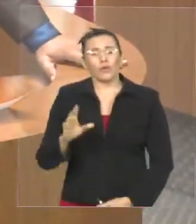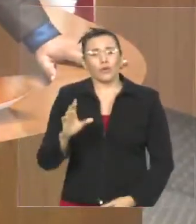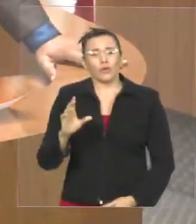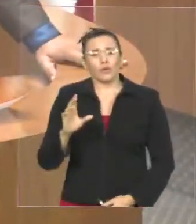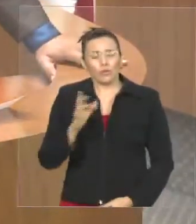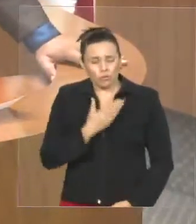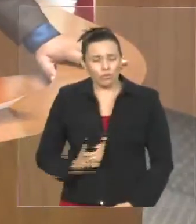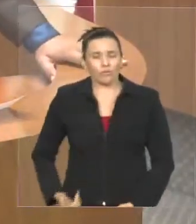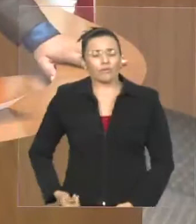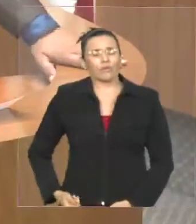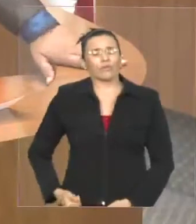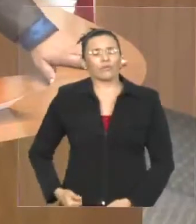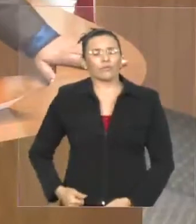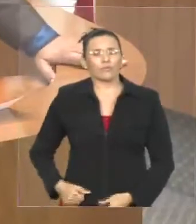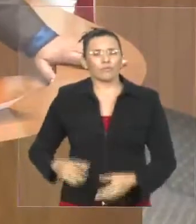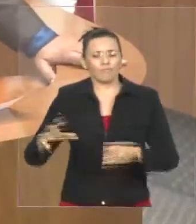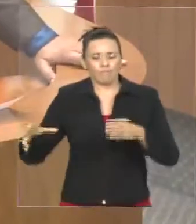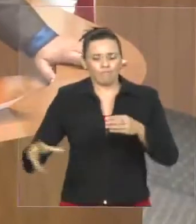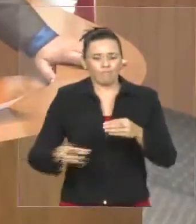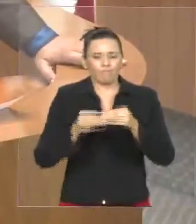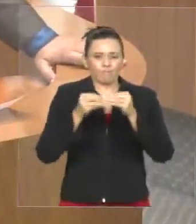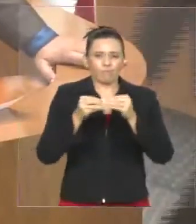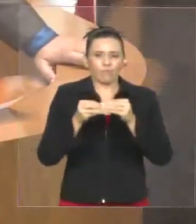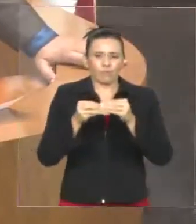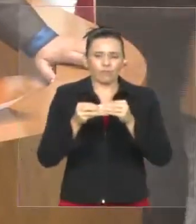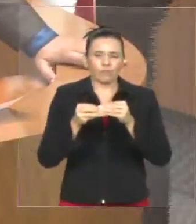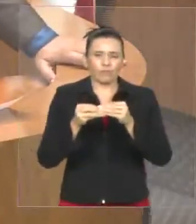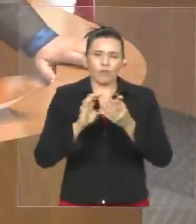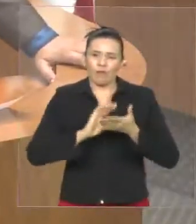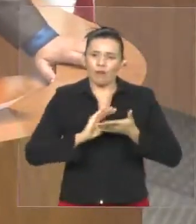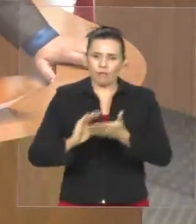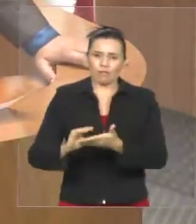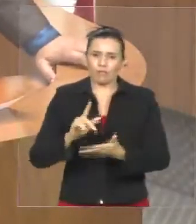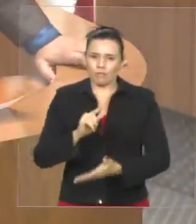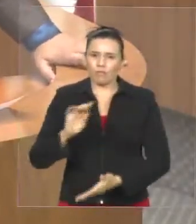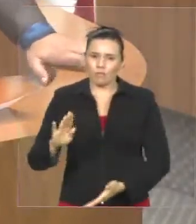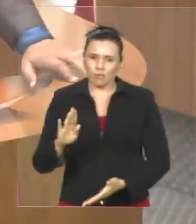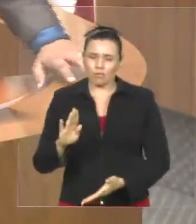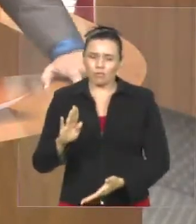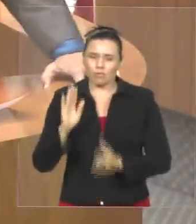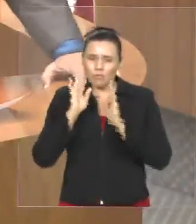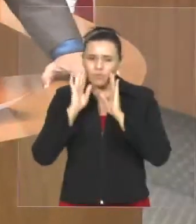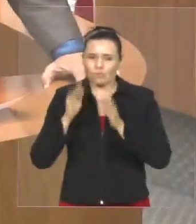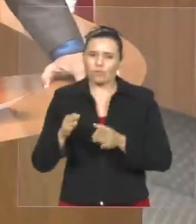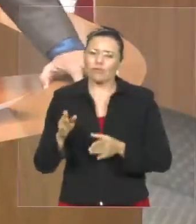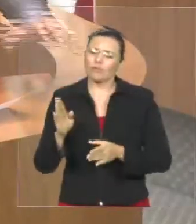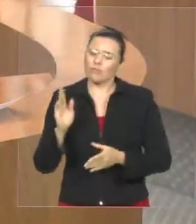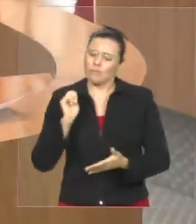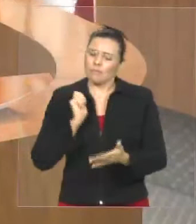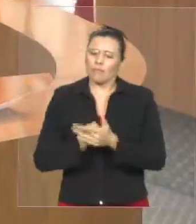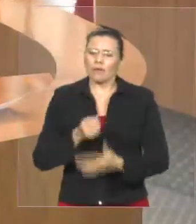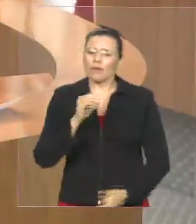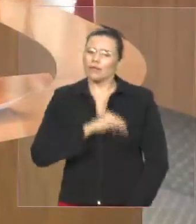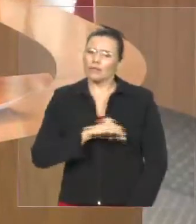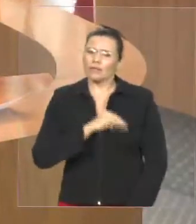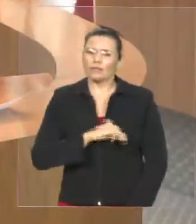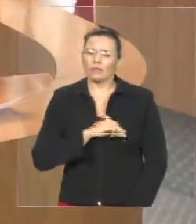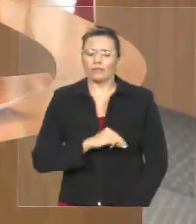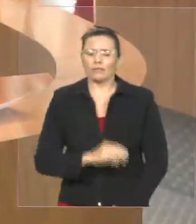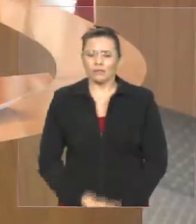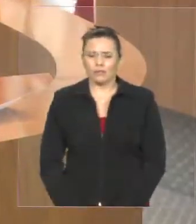220 milhões de reais para pagar os professores. E essa conta é difícil de se